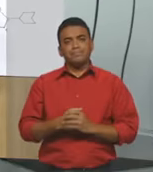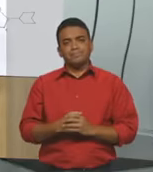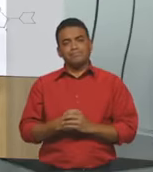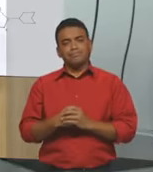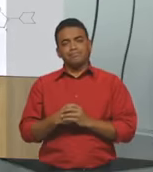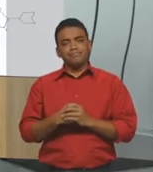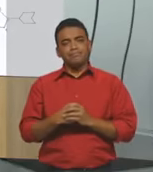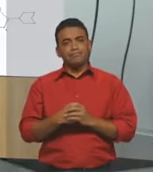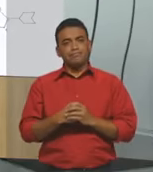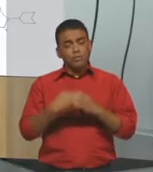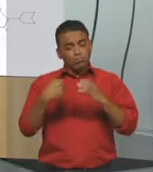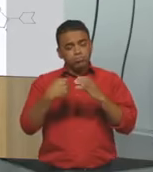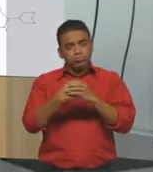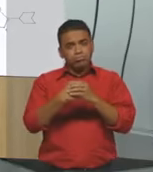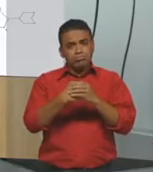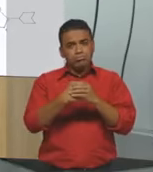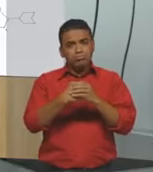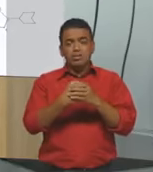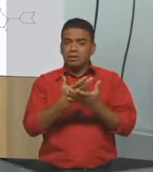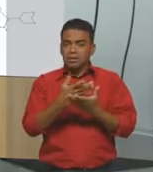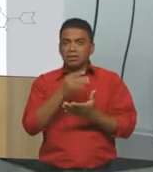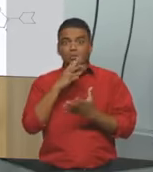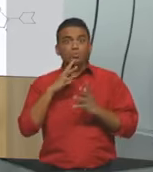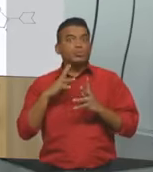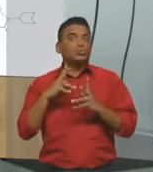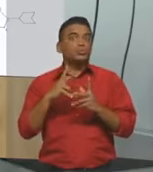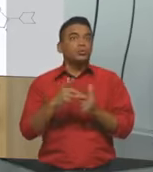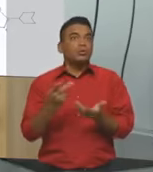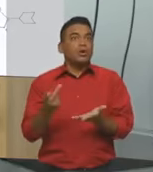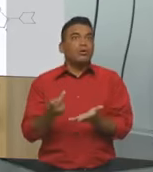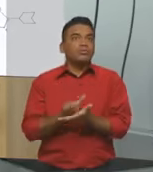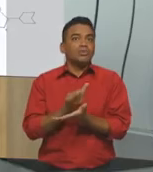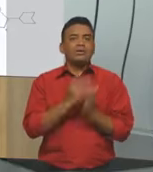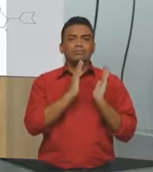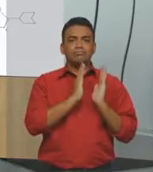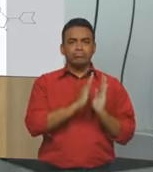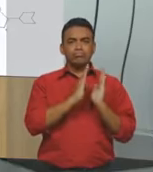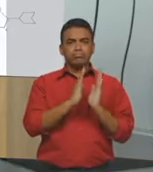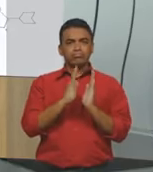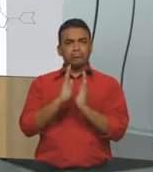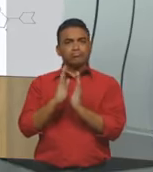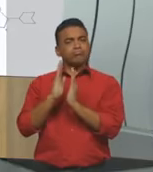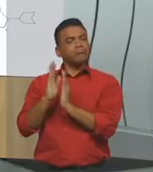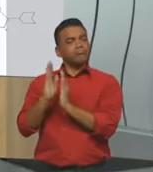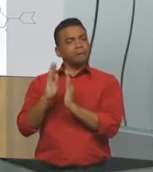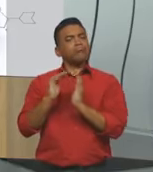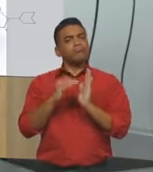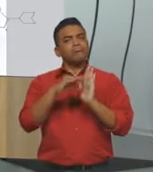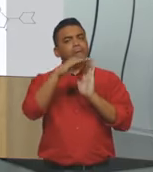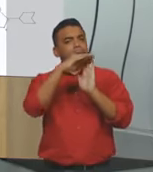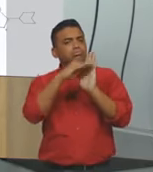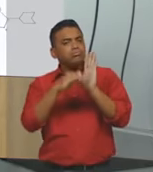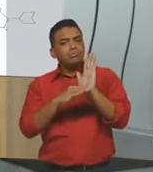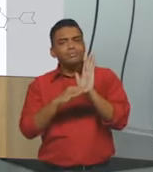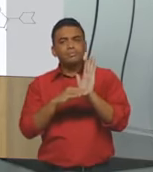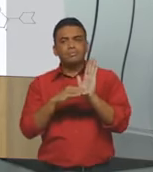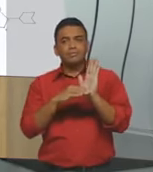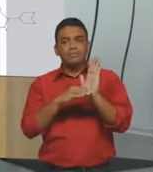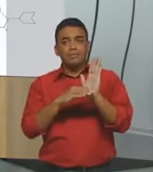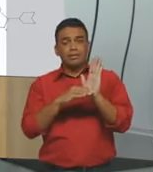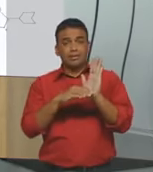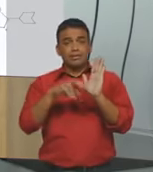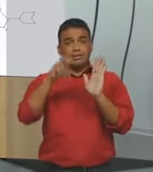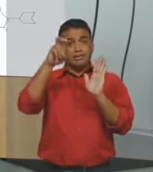vai acontecer? Vamos lá. Tudo é através da sequência de bases nitrogenadas. Aqui, ó,